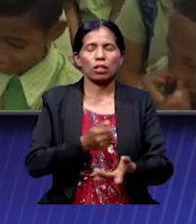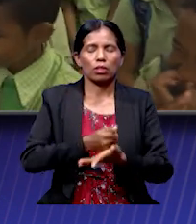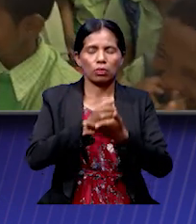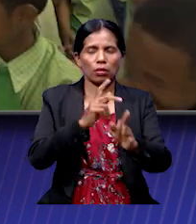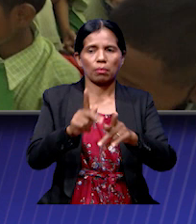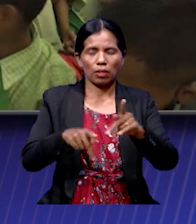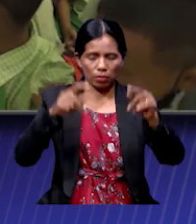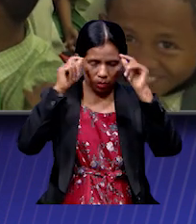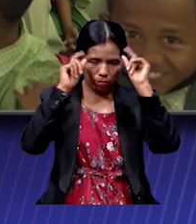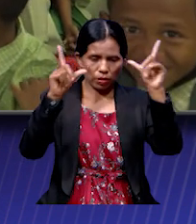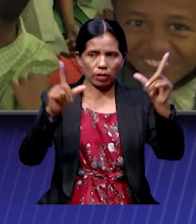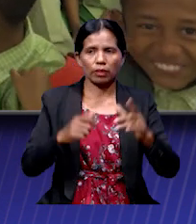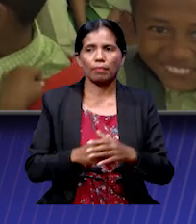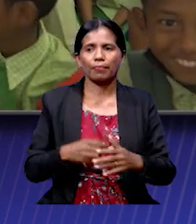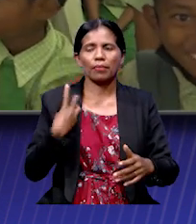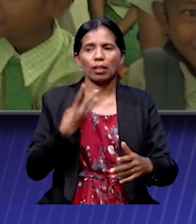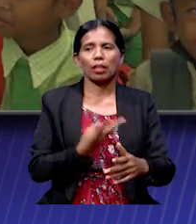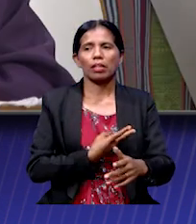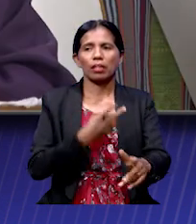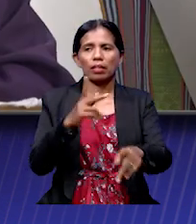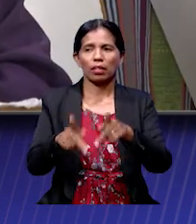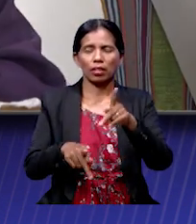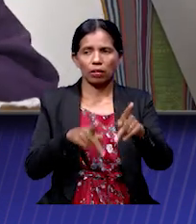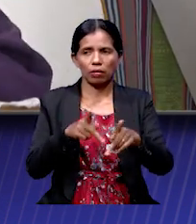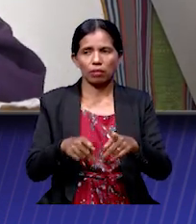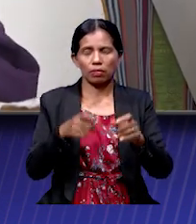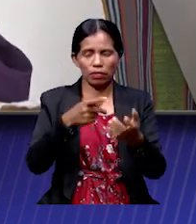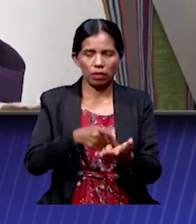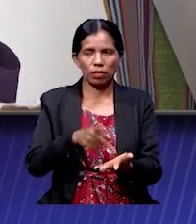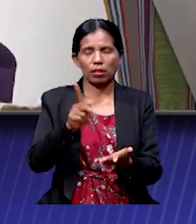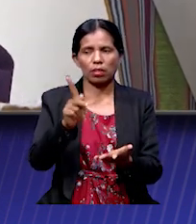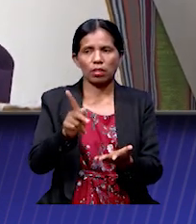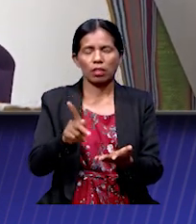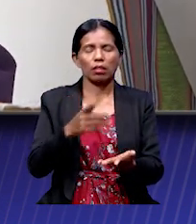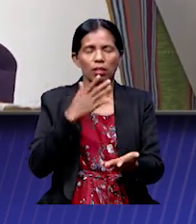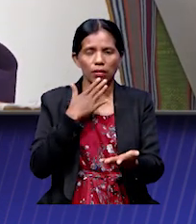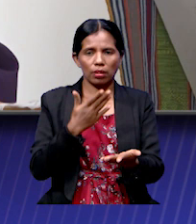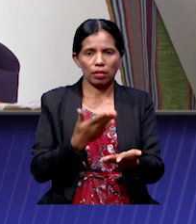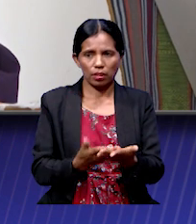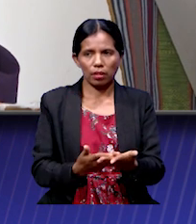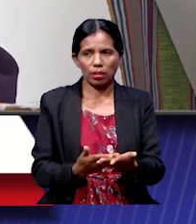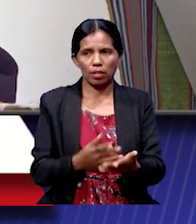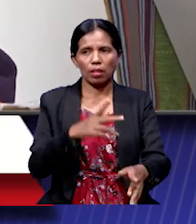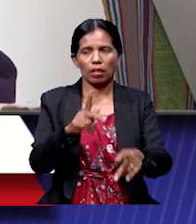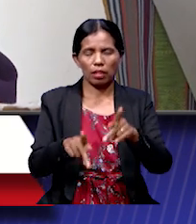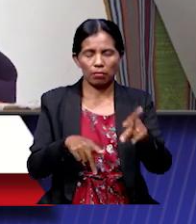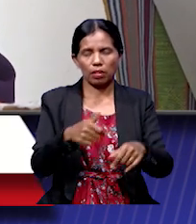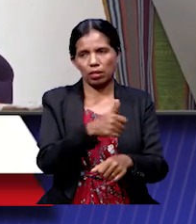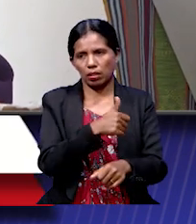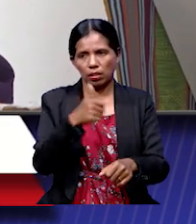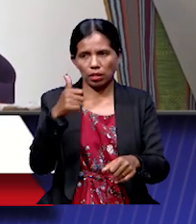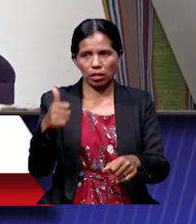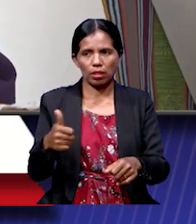Timor-Leste. Ita ema, socelo, boa dia, ba ema selo,